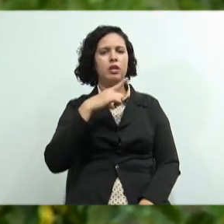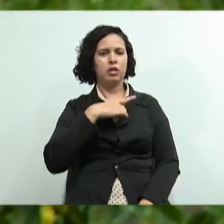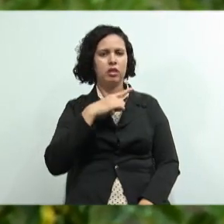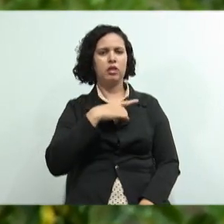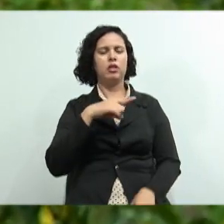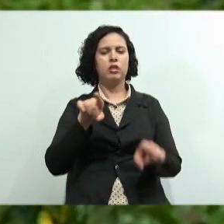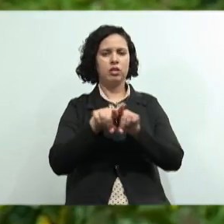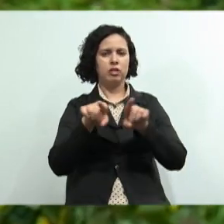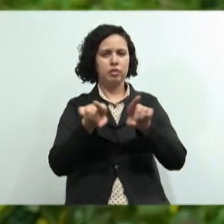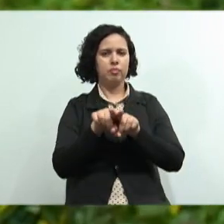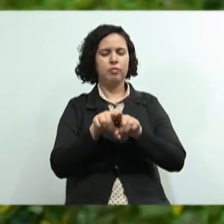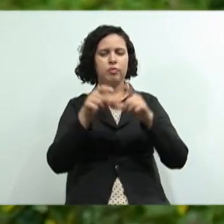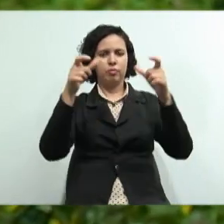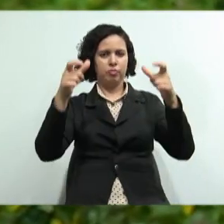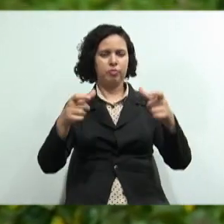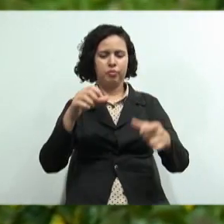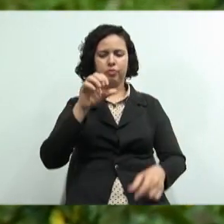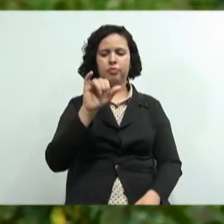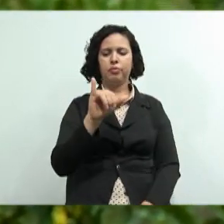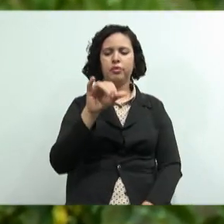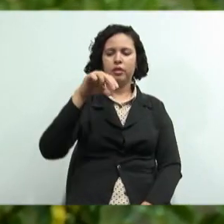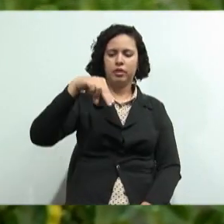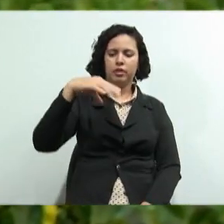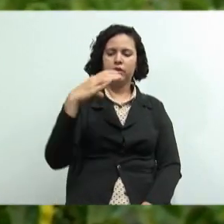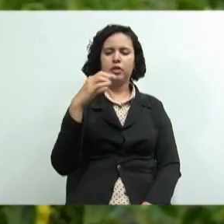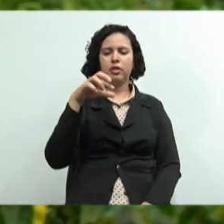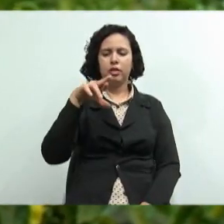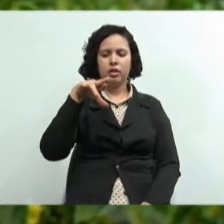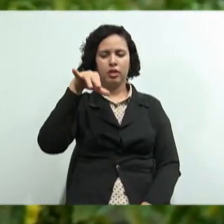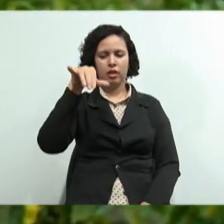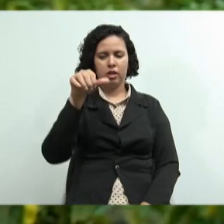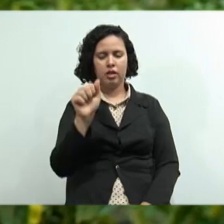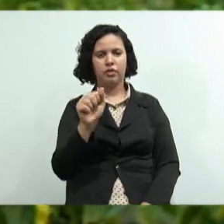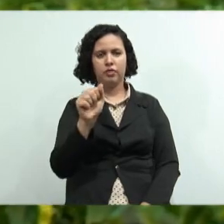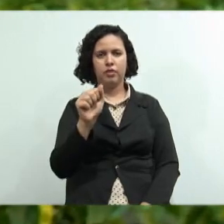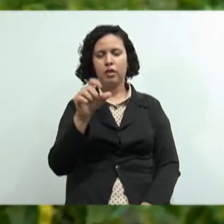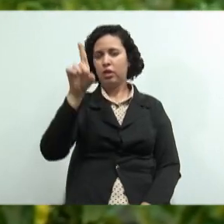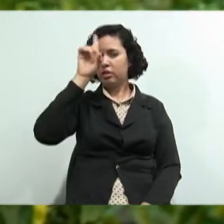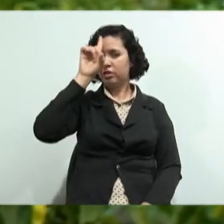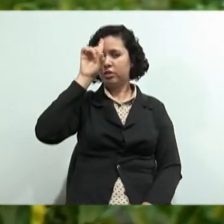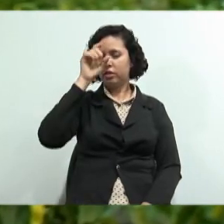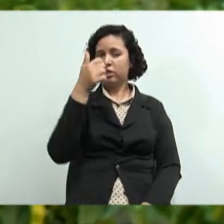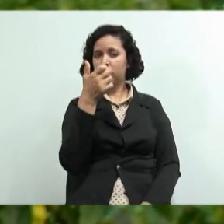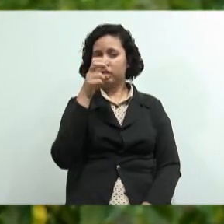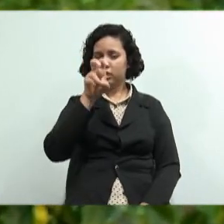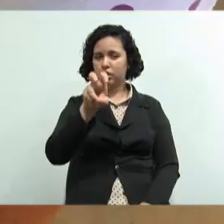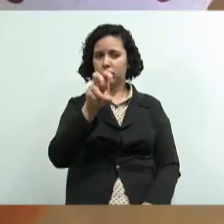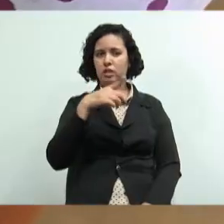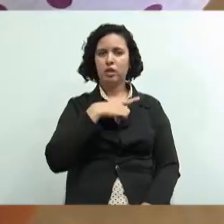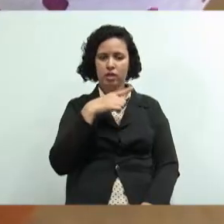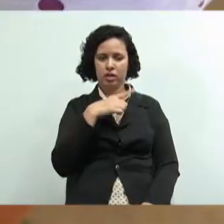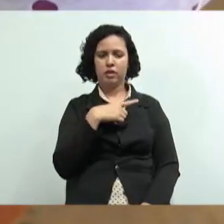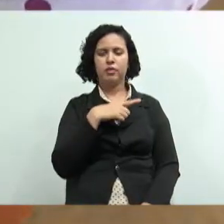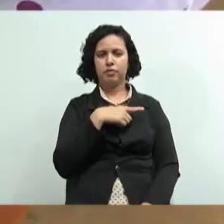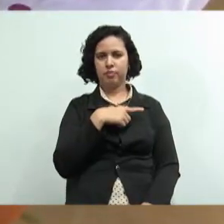INCRA. E a cada 15 dias a gente faz na Imater, na Farquhar, em frente ao prédio lá do CPA.